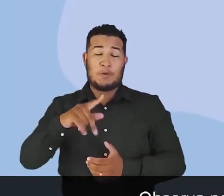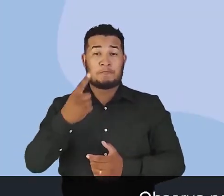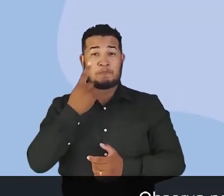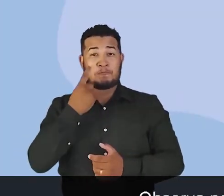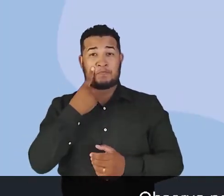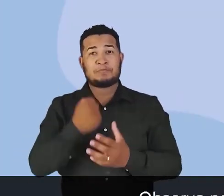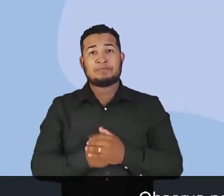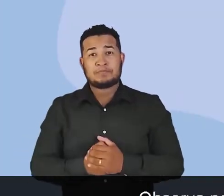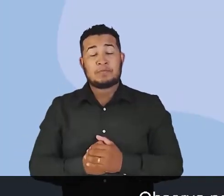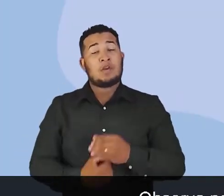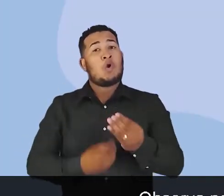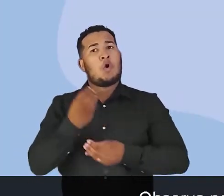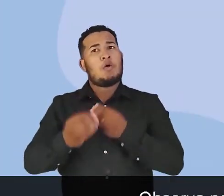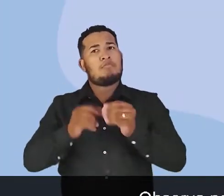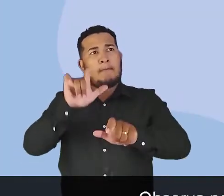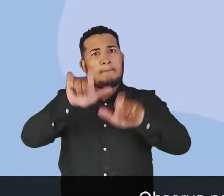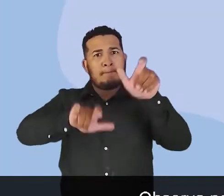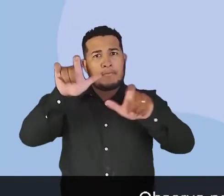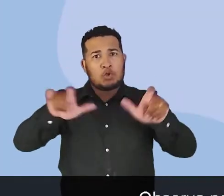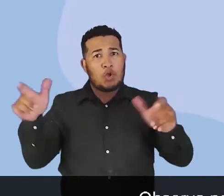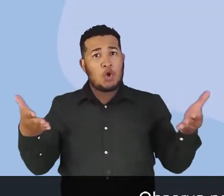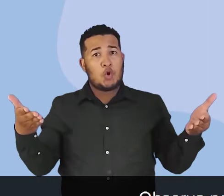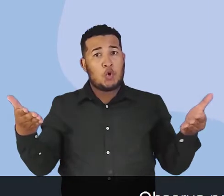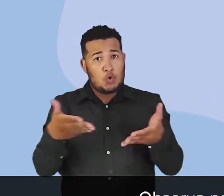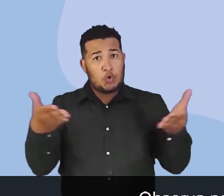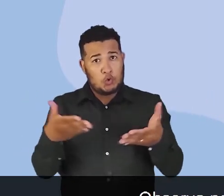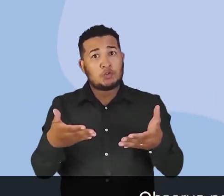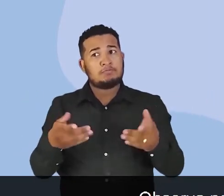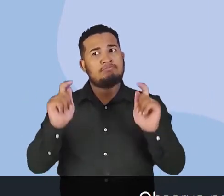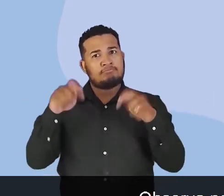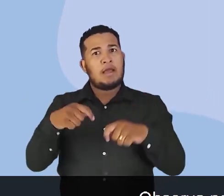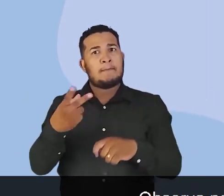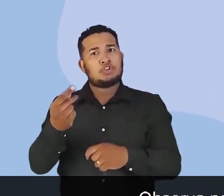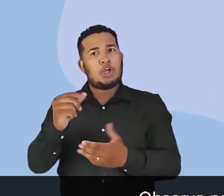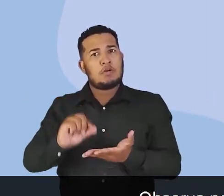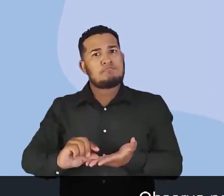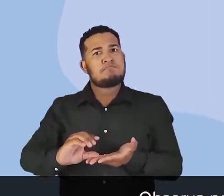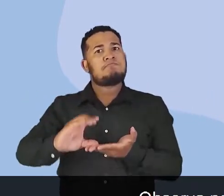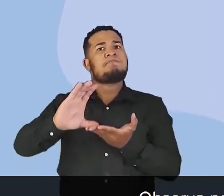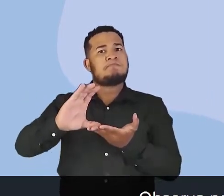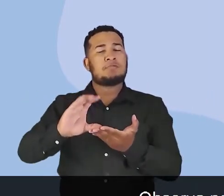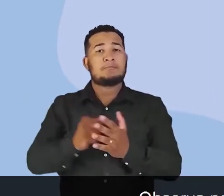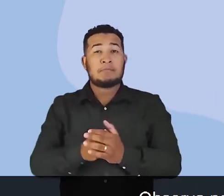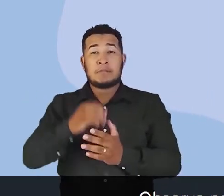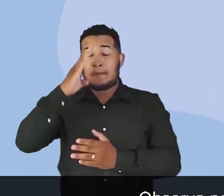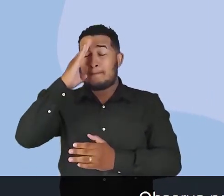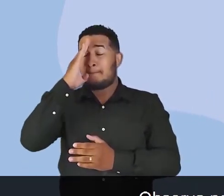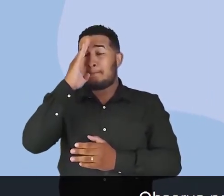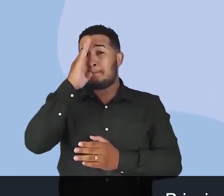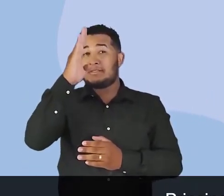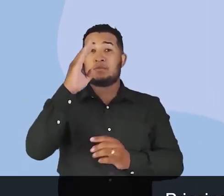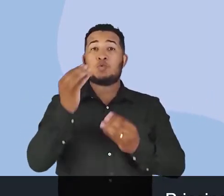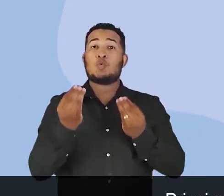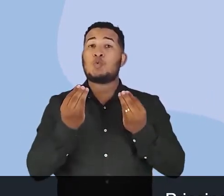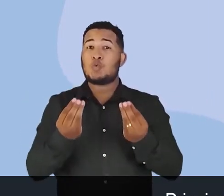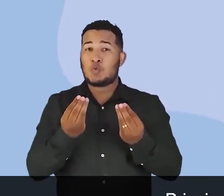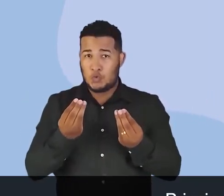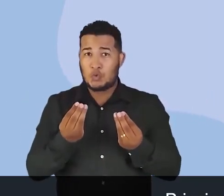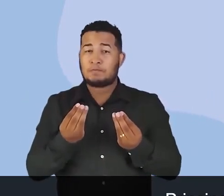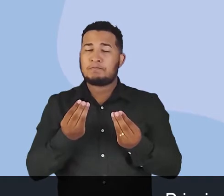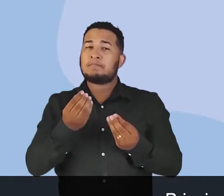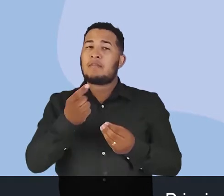no slide a seguir como é que as pessoas hoje ganham dinheiro.